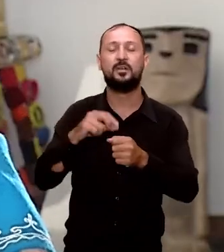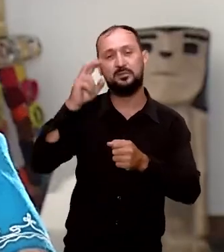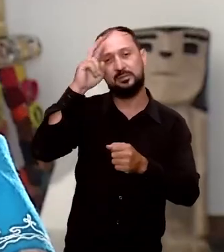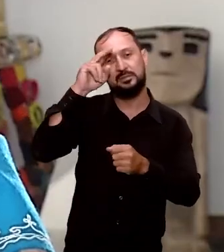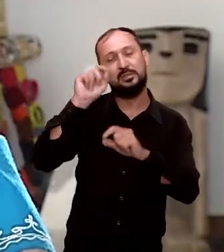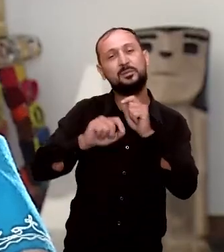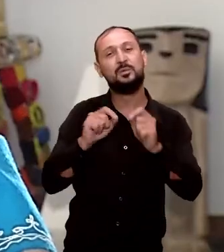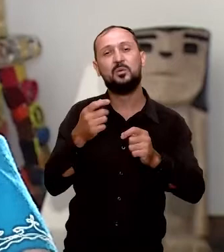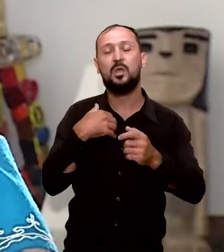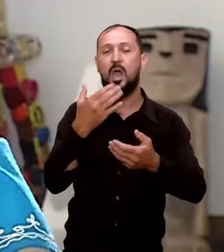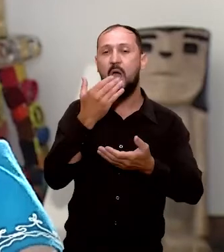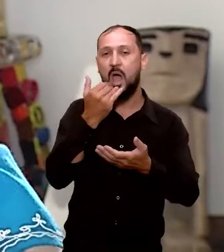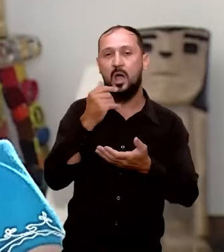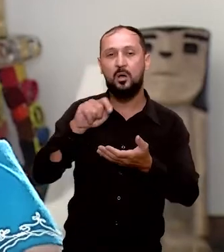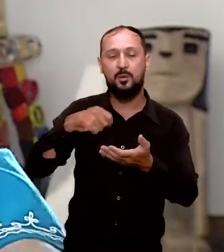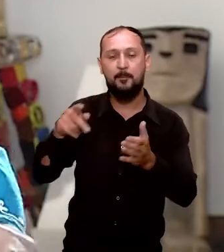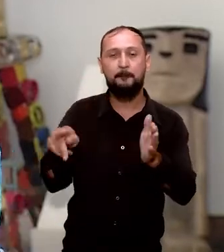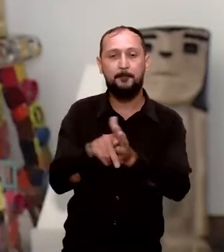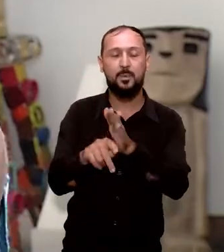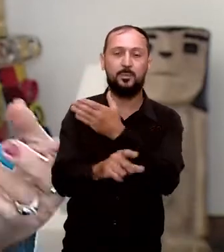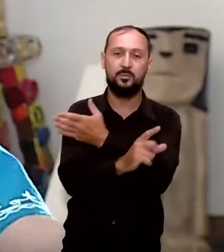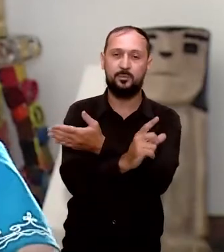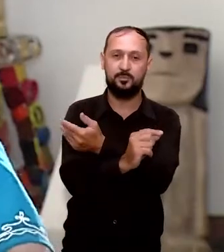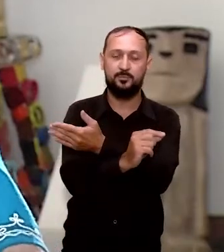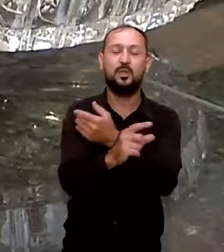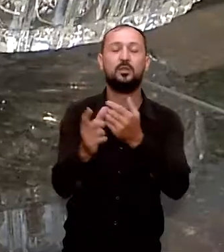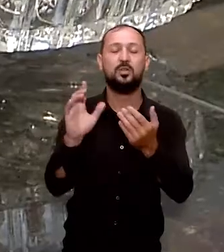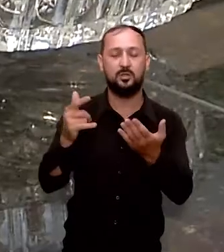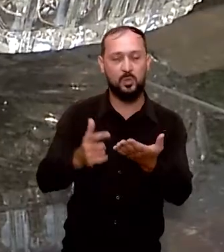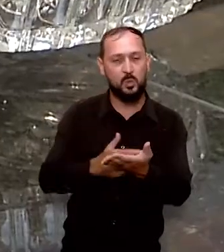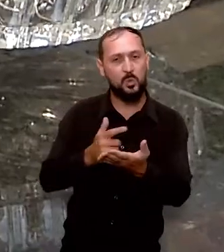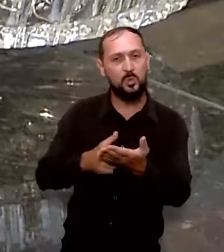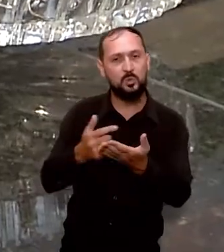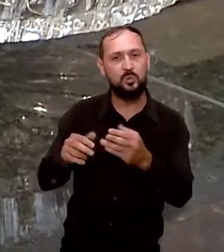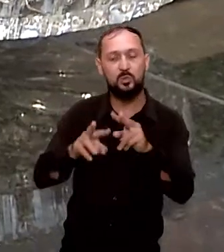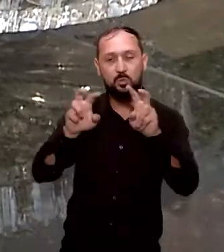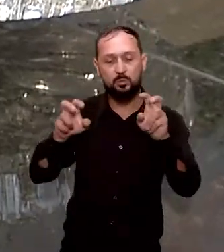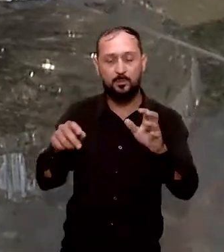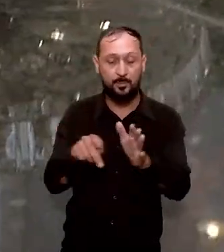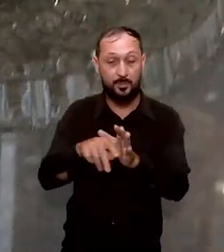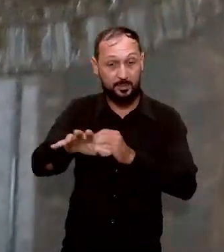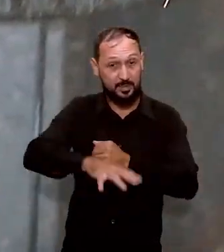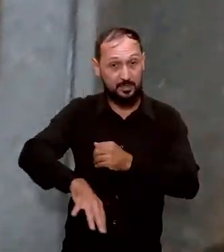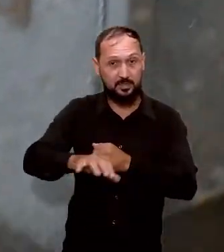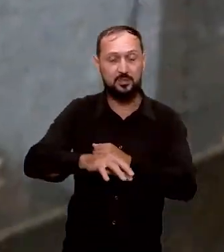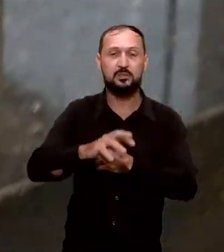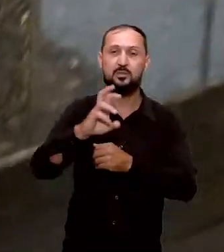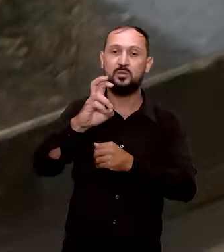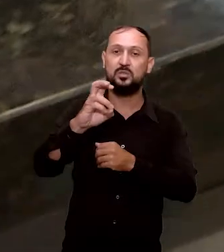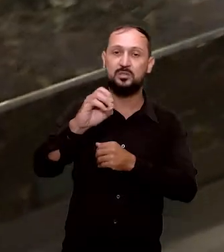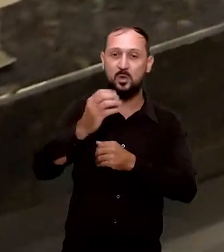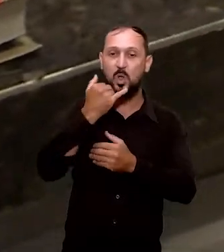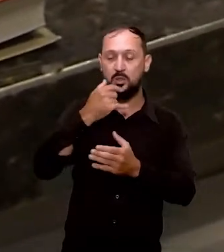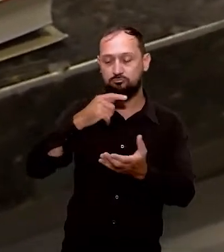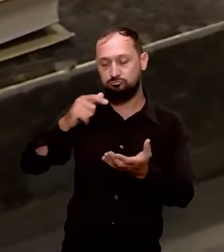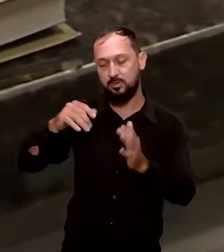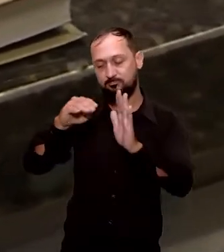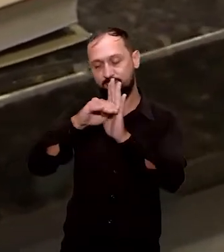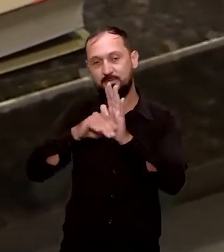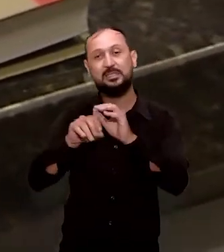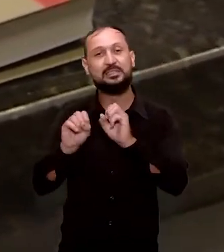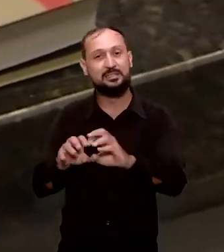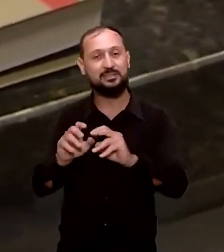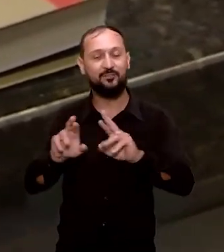né? Ele faz o resgate da gastronomia pantaneira. Ele tem até um livro sobre a gastronomia pantaneira,